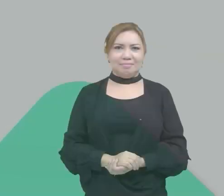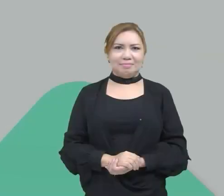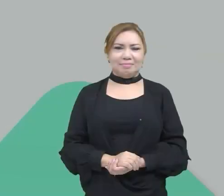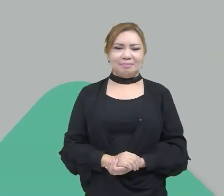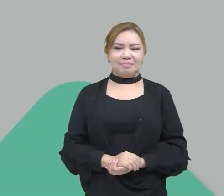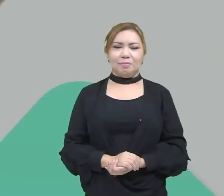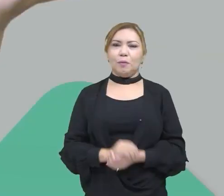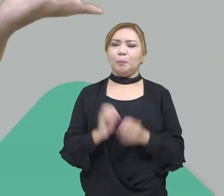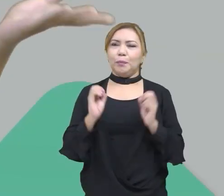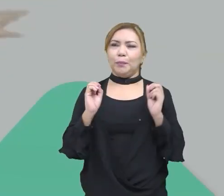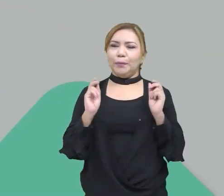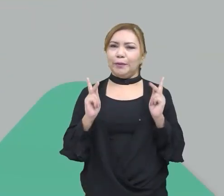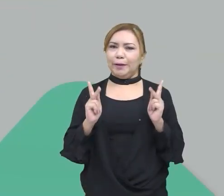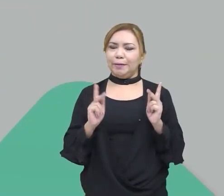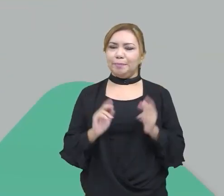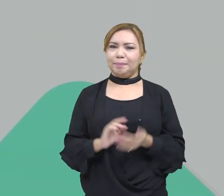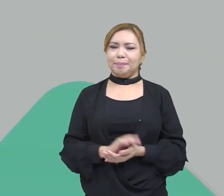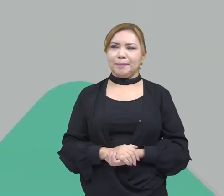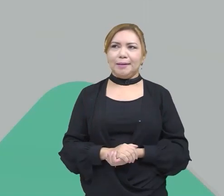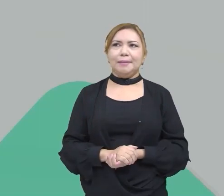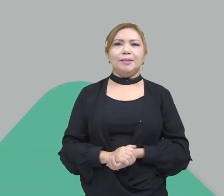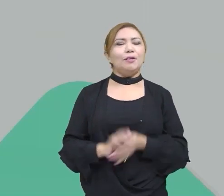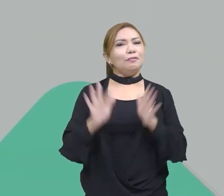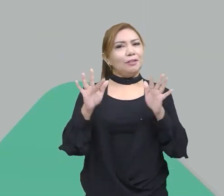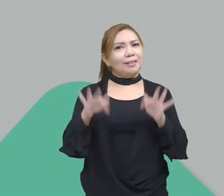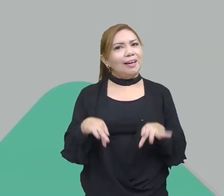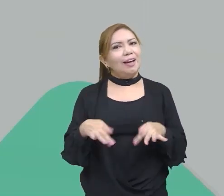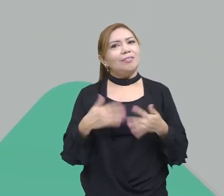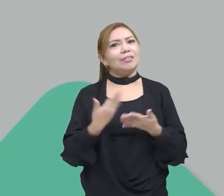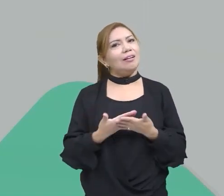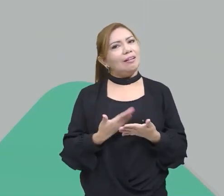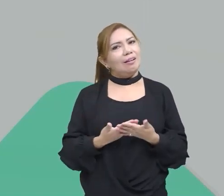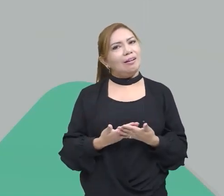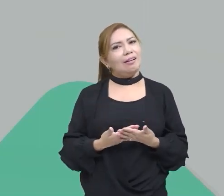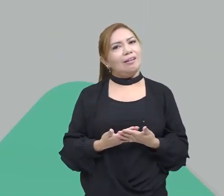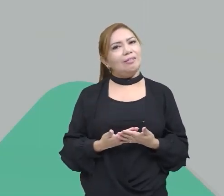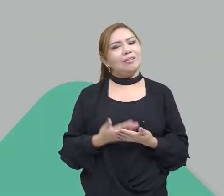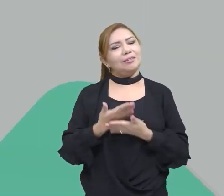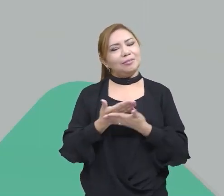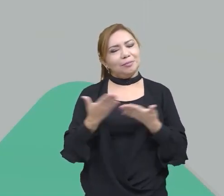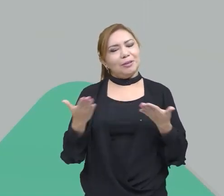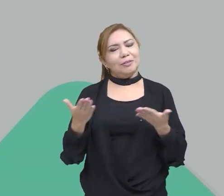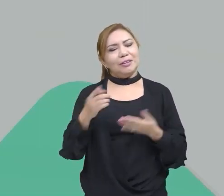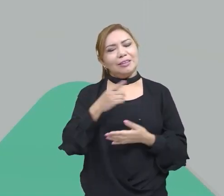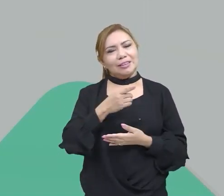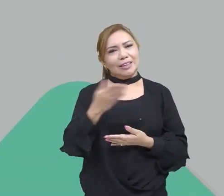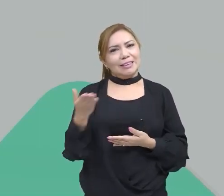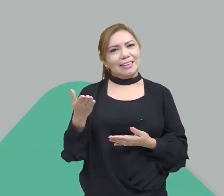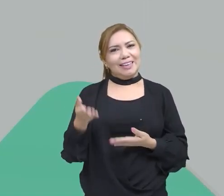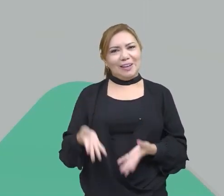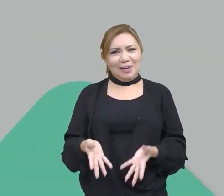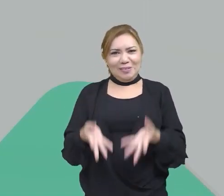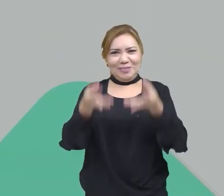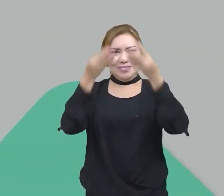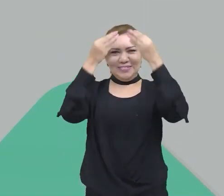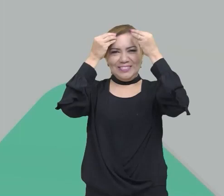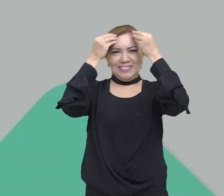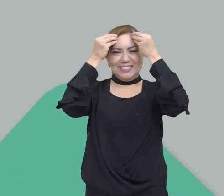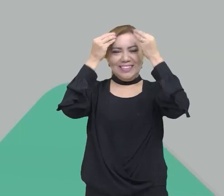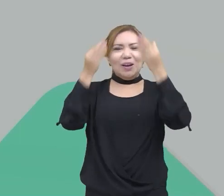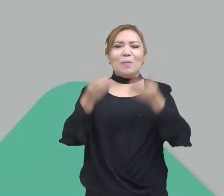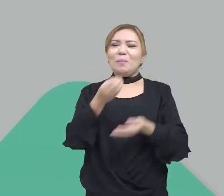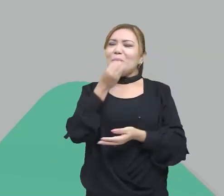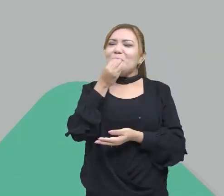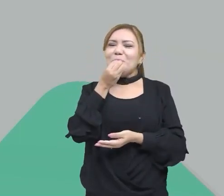Ok, chegamos no final de mais uma aula, né? Espero que vocês tenham absorvido aí um bom conteúdo.